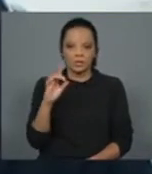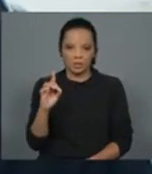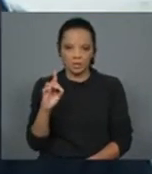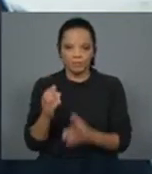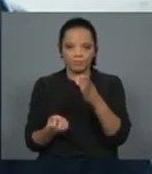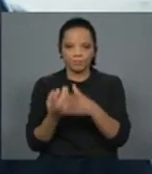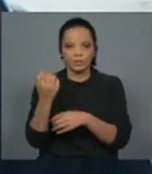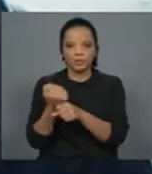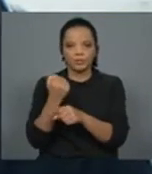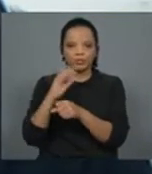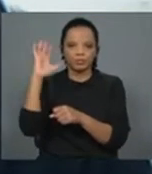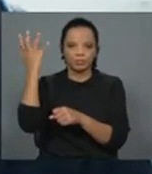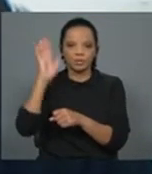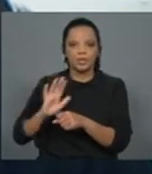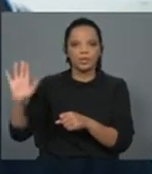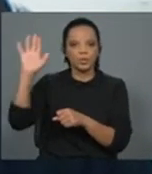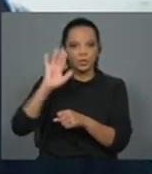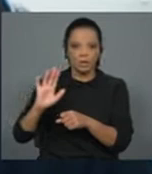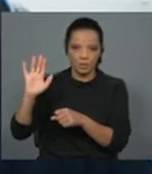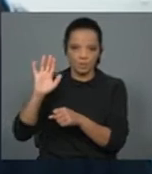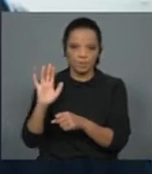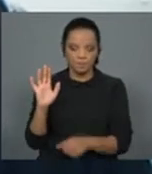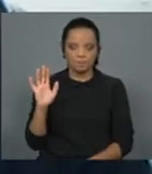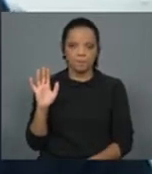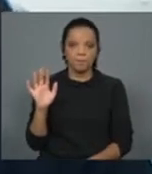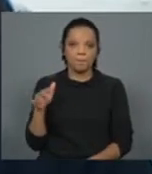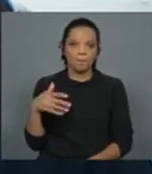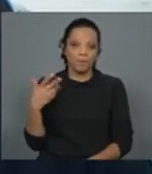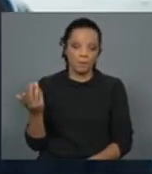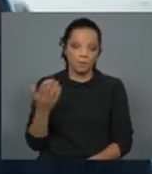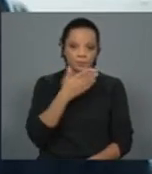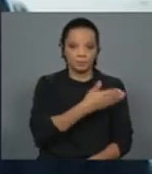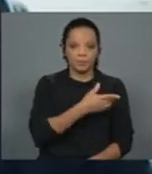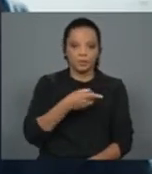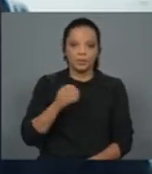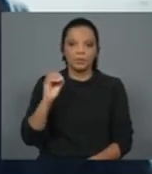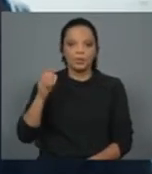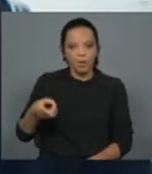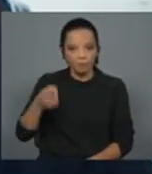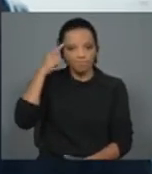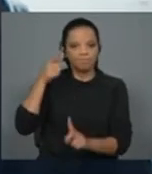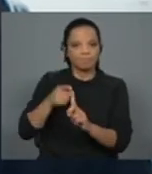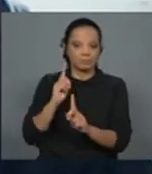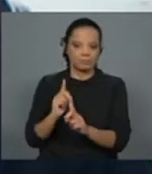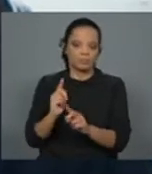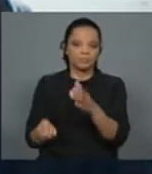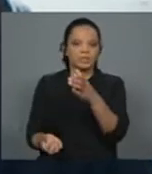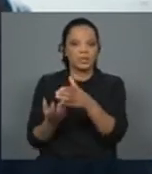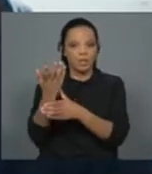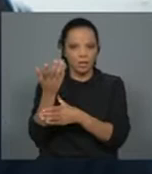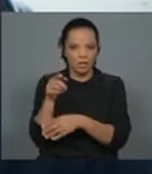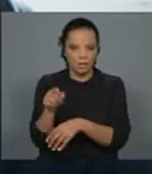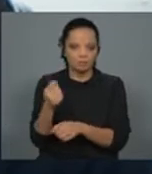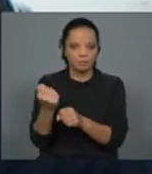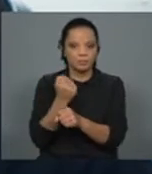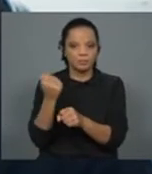do Serviço Meteorológico Nacional e, portanto, no fundo, em 1909 já havia essa intenção de criar este